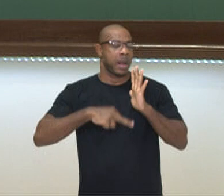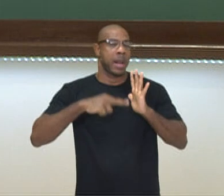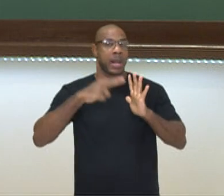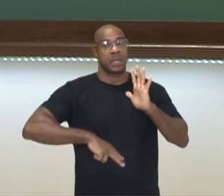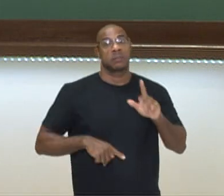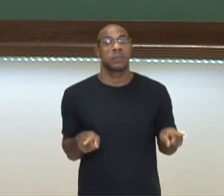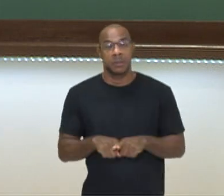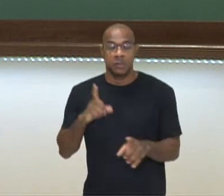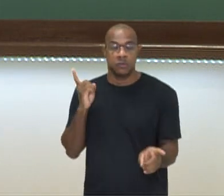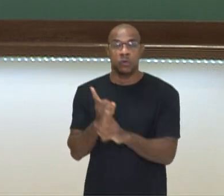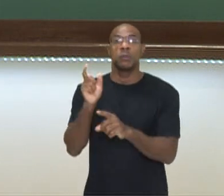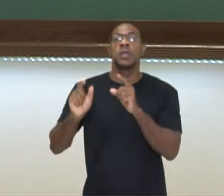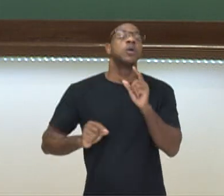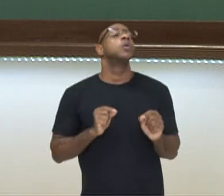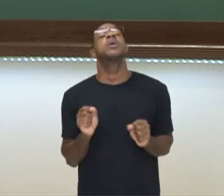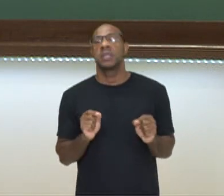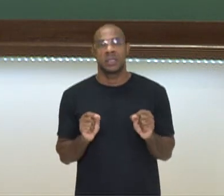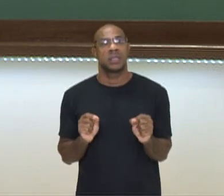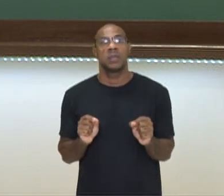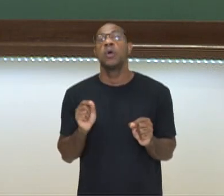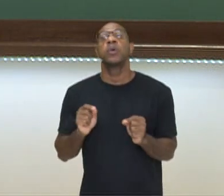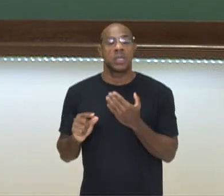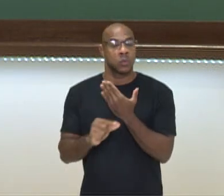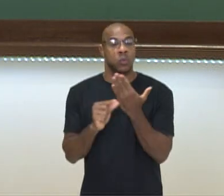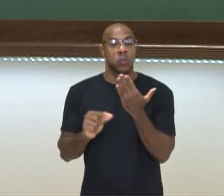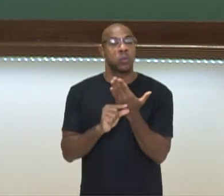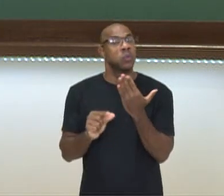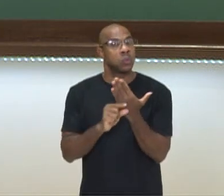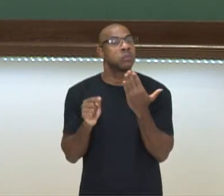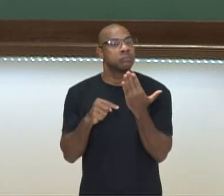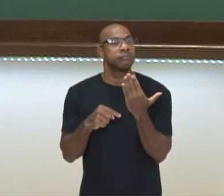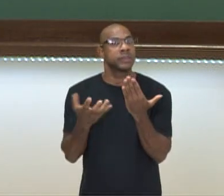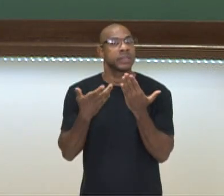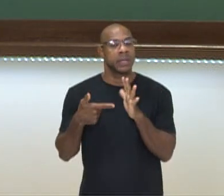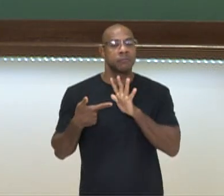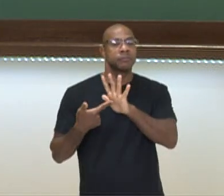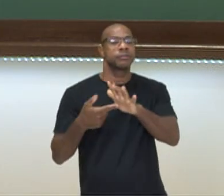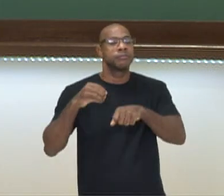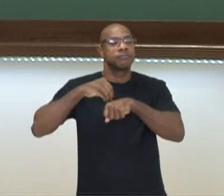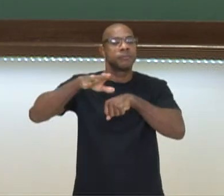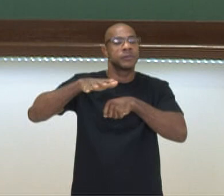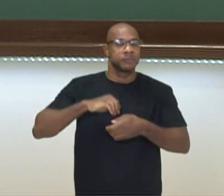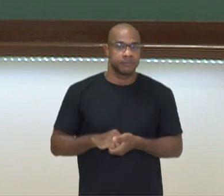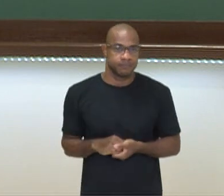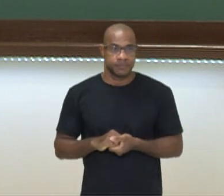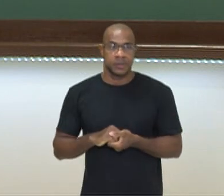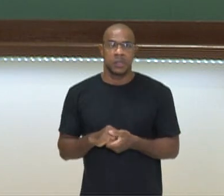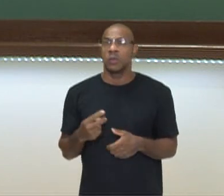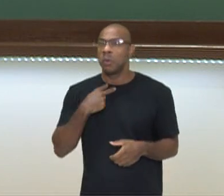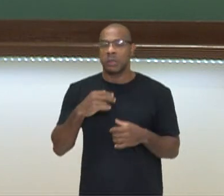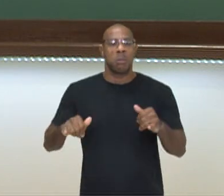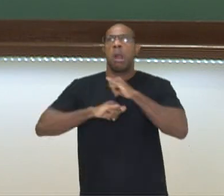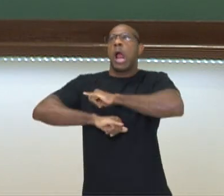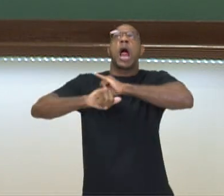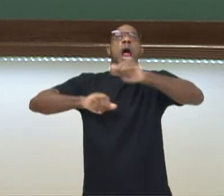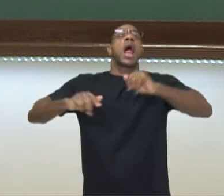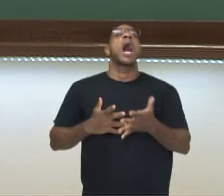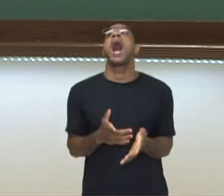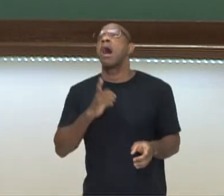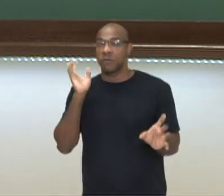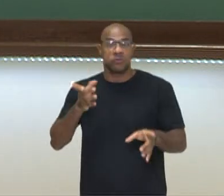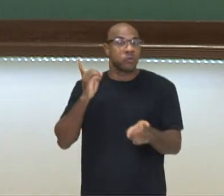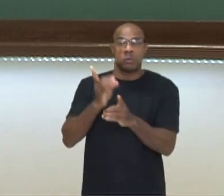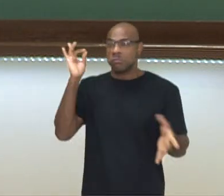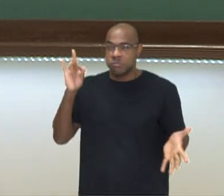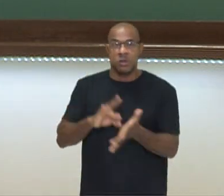e descobrir o que é que o autor daquele texto quer nos passar. Então, nós não podemos sair por aí dizendo que,